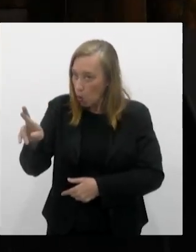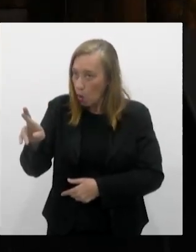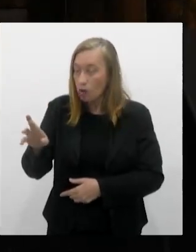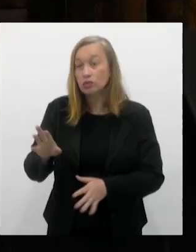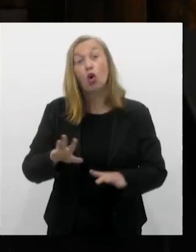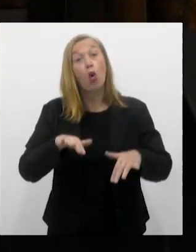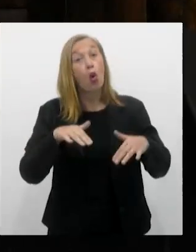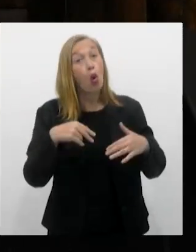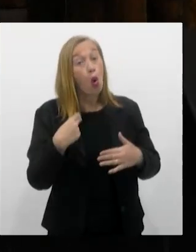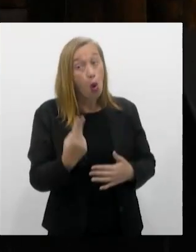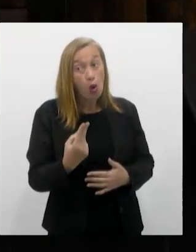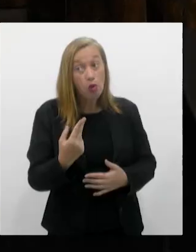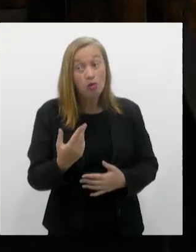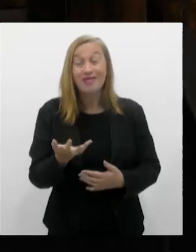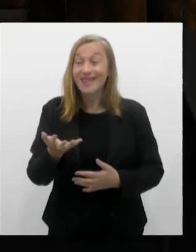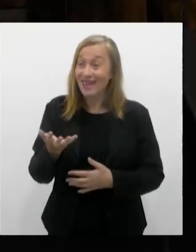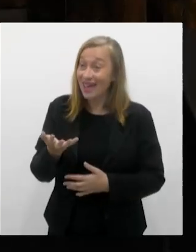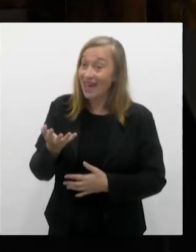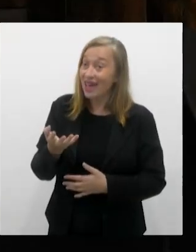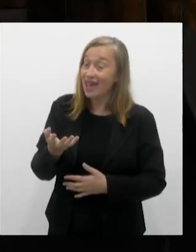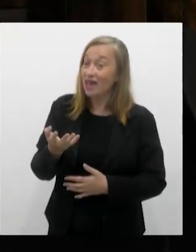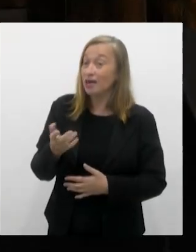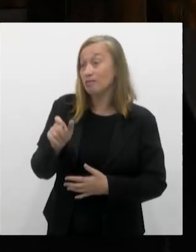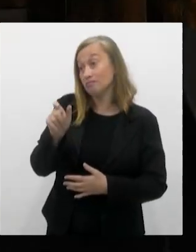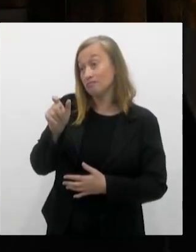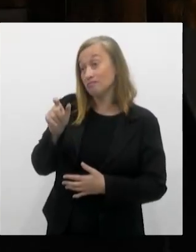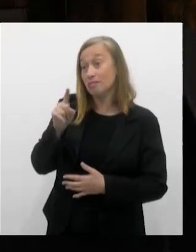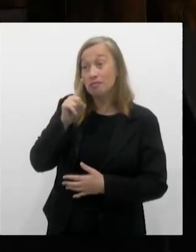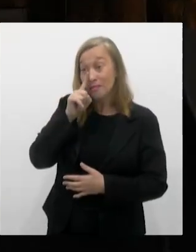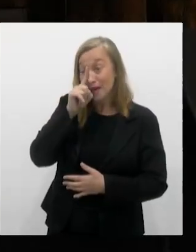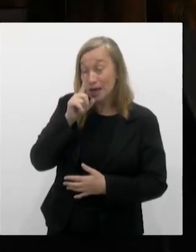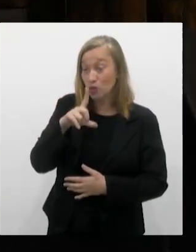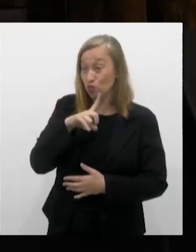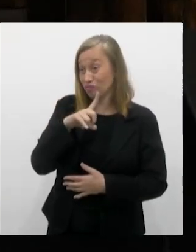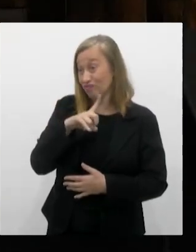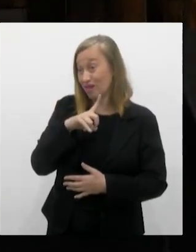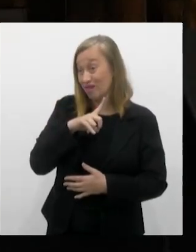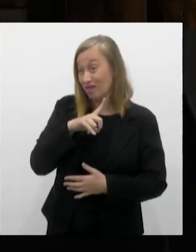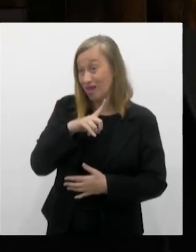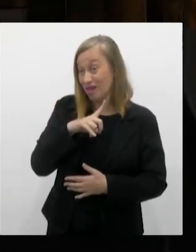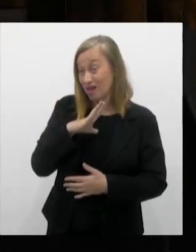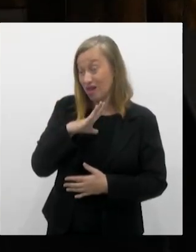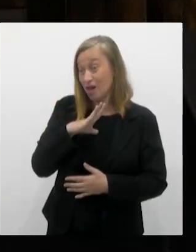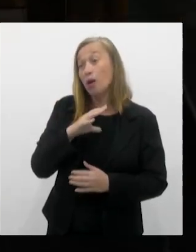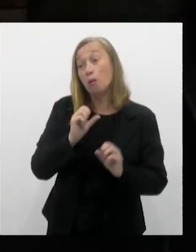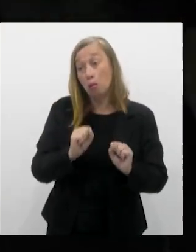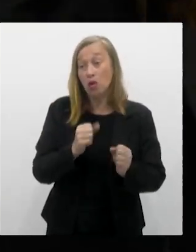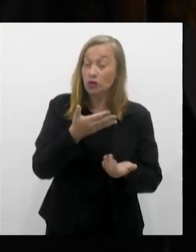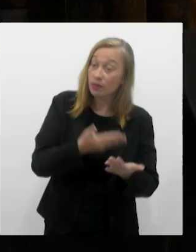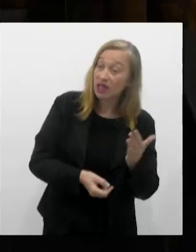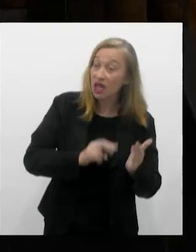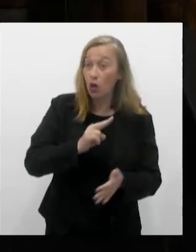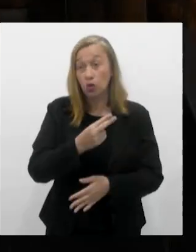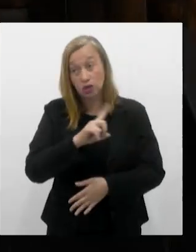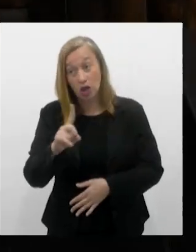correr algum risco, ou um investidor que pode correr grandes